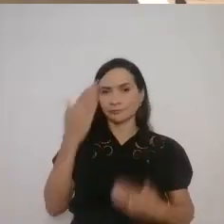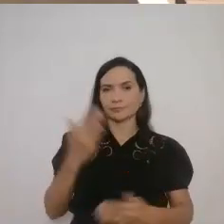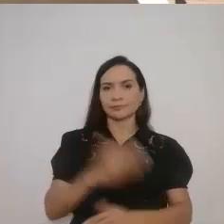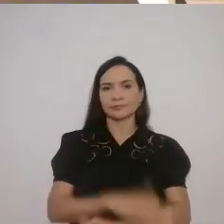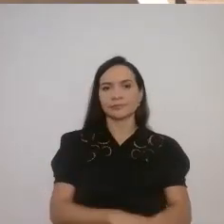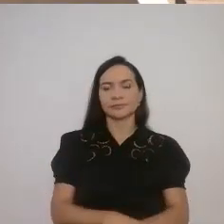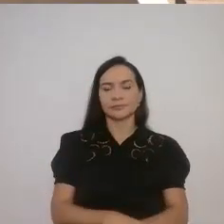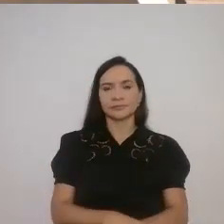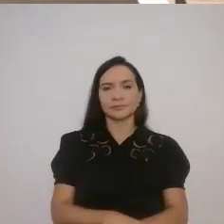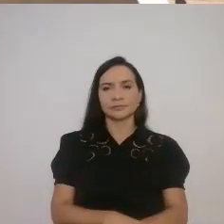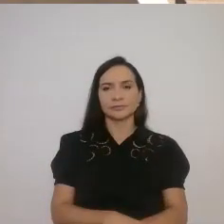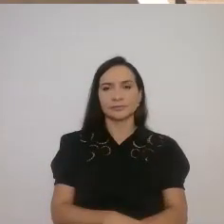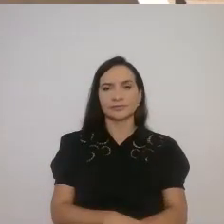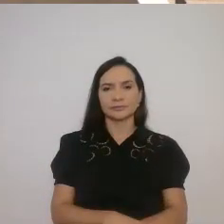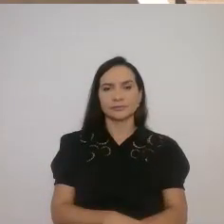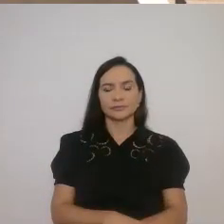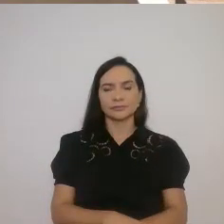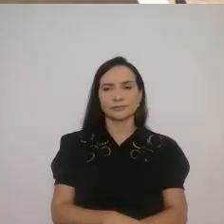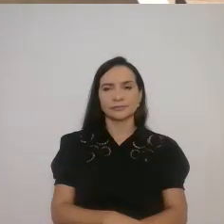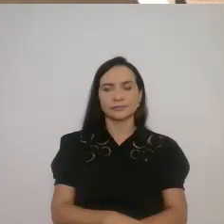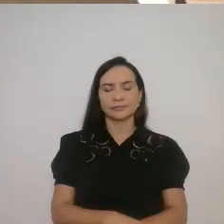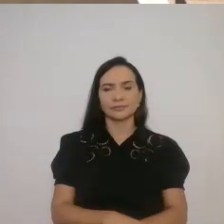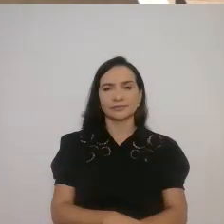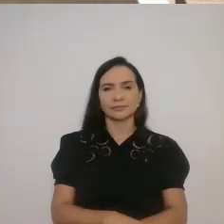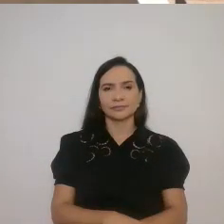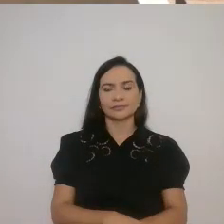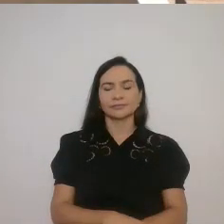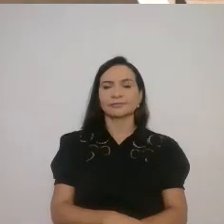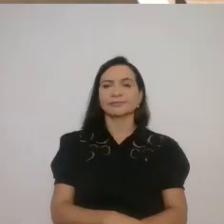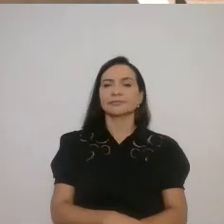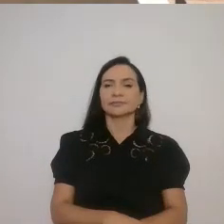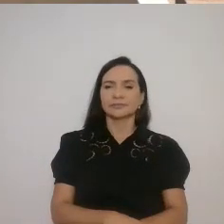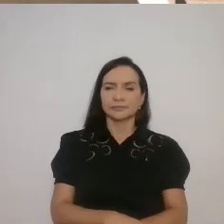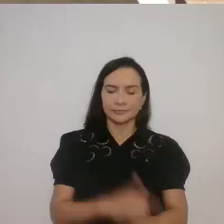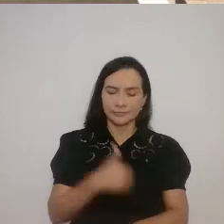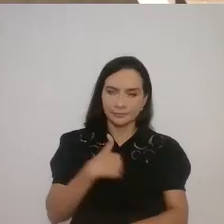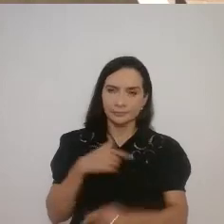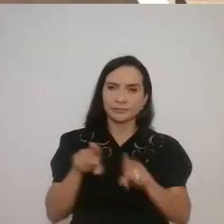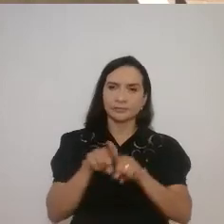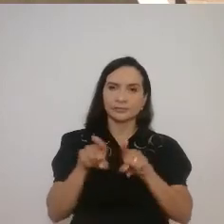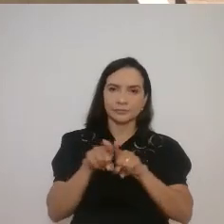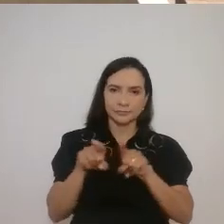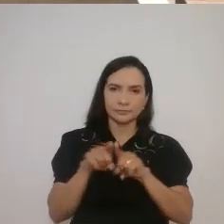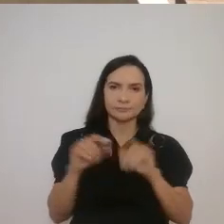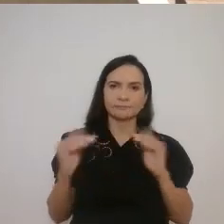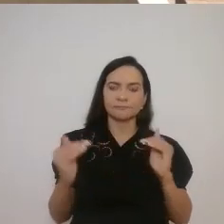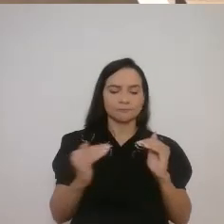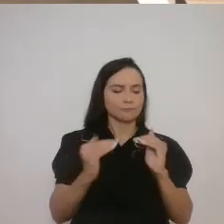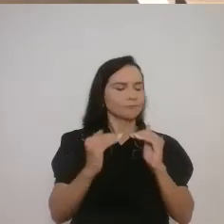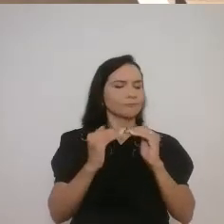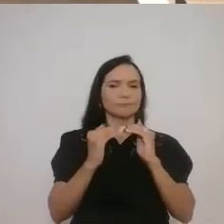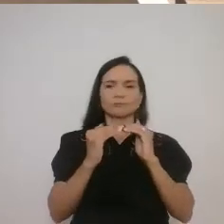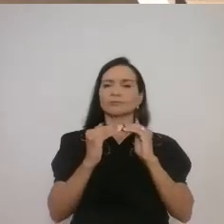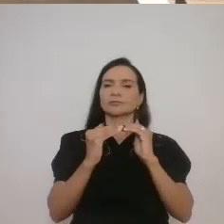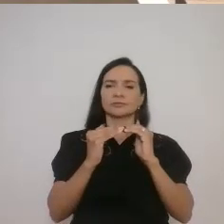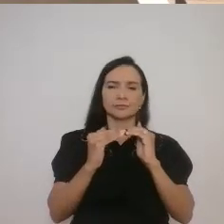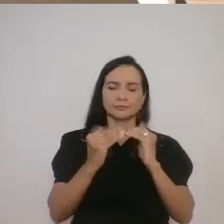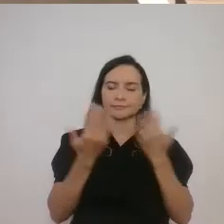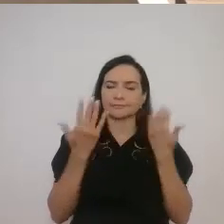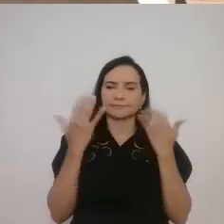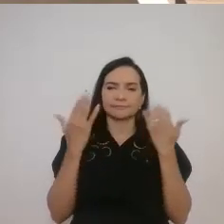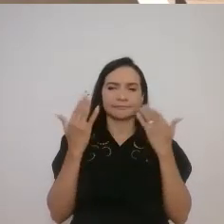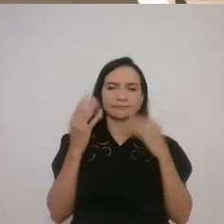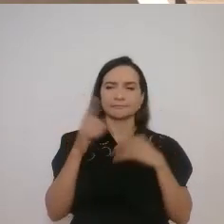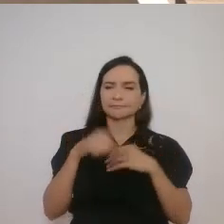Desembargador Cornélio. Sem nenhuma proposição, só me associar a todas que já foram feitas, inclusive os parabéns ao